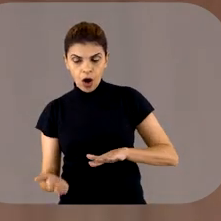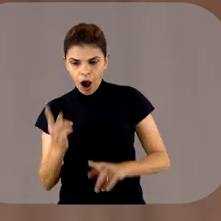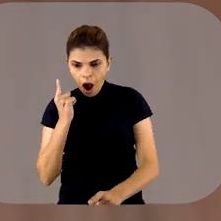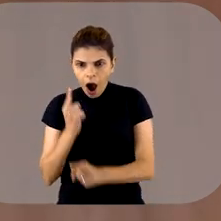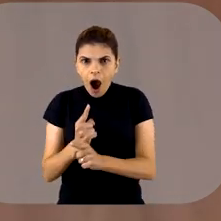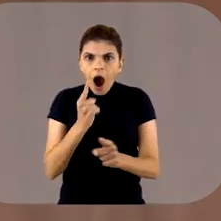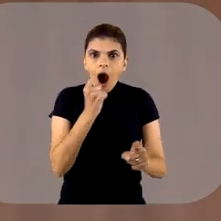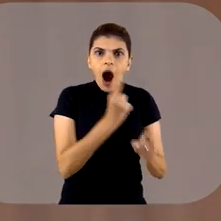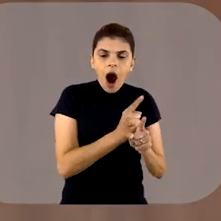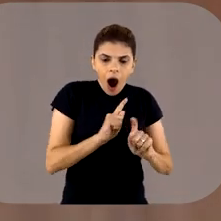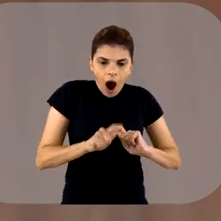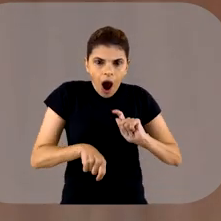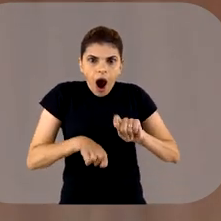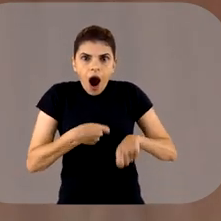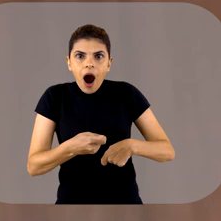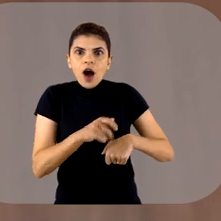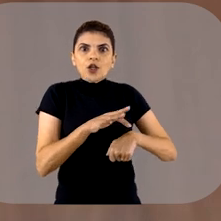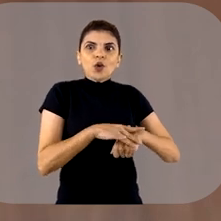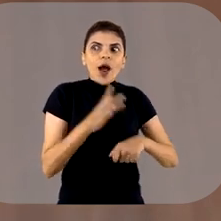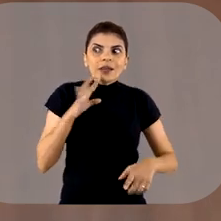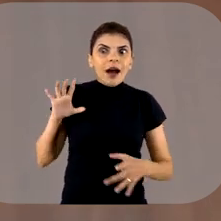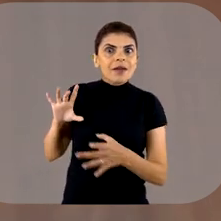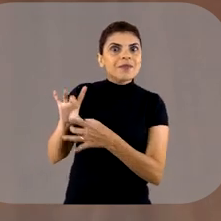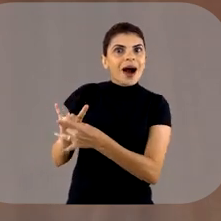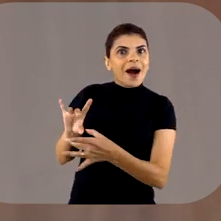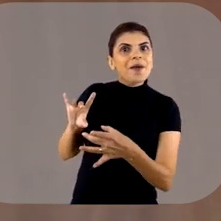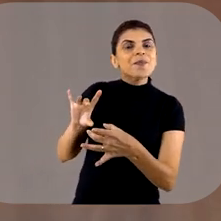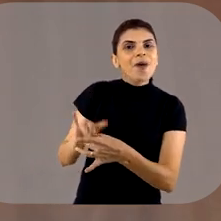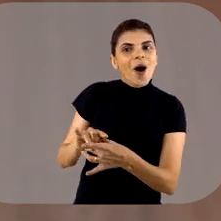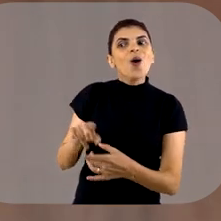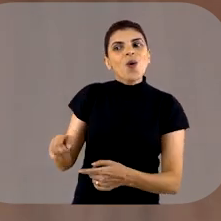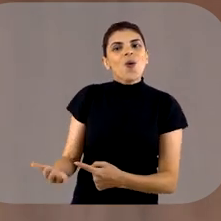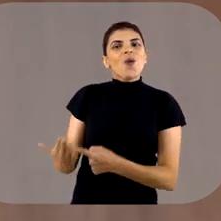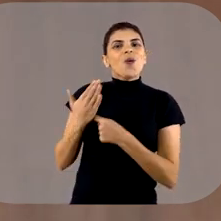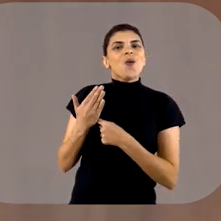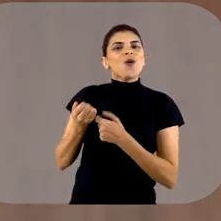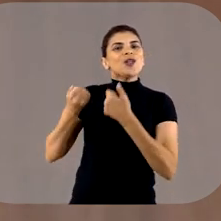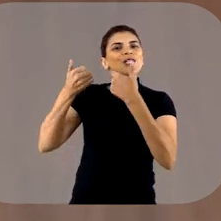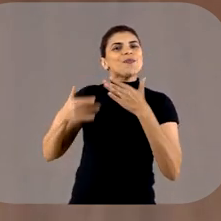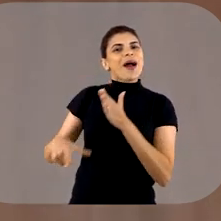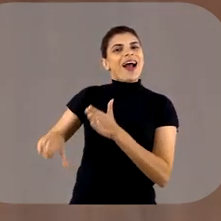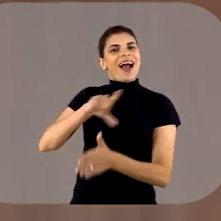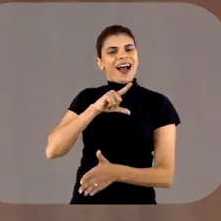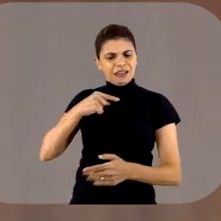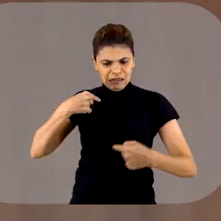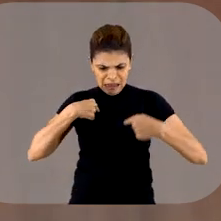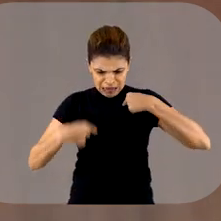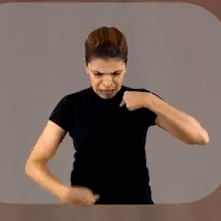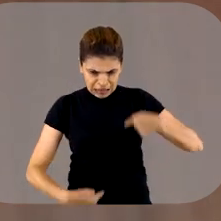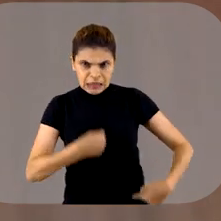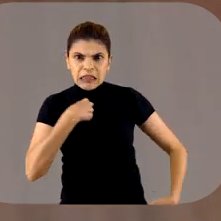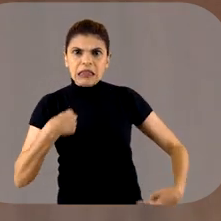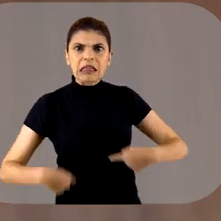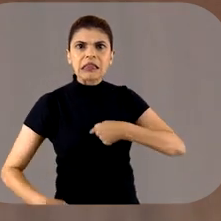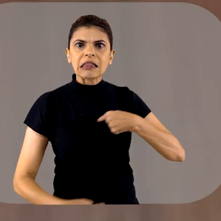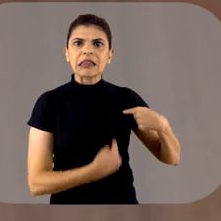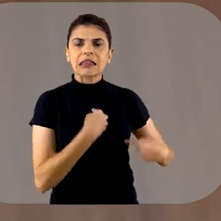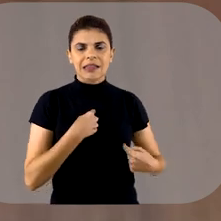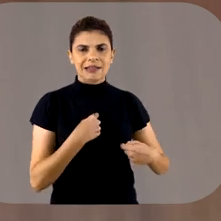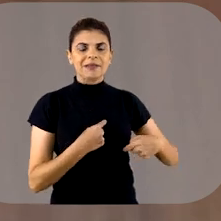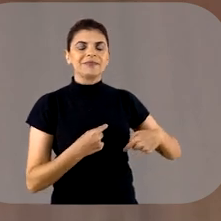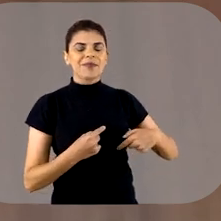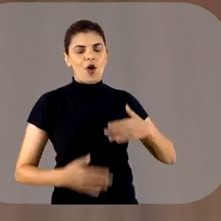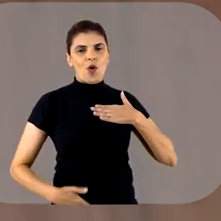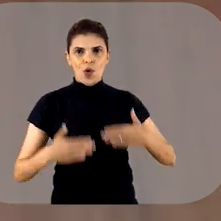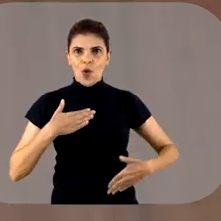o dava ele encontrava aquelas lesões associadas encontrava aqueles sinais clínicos Associados a lesões no nos